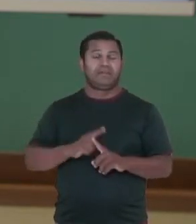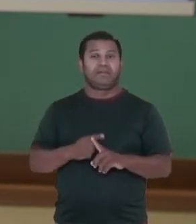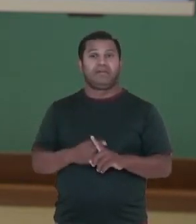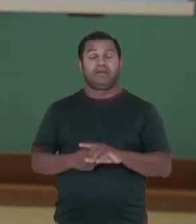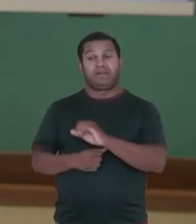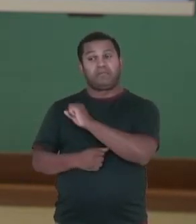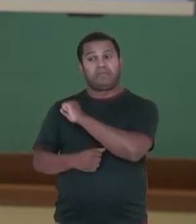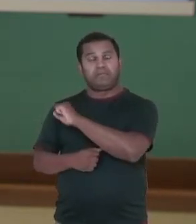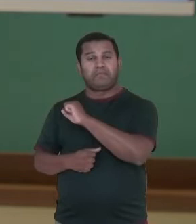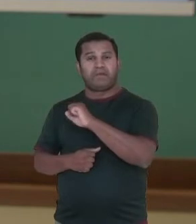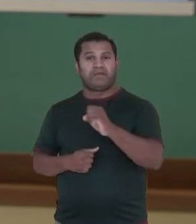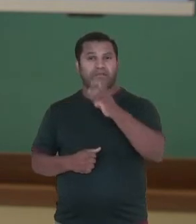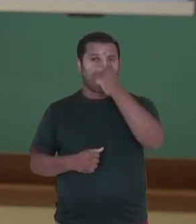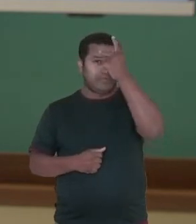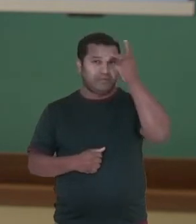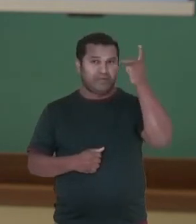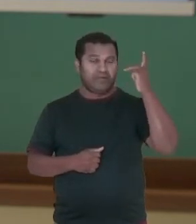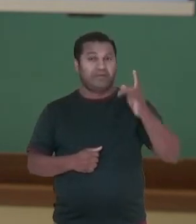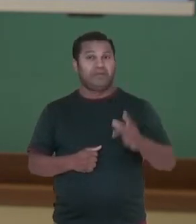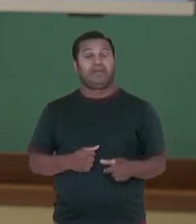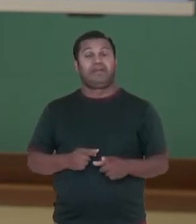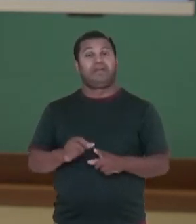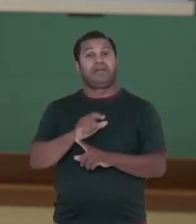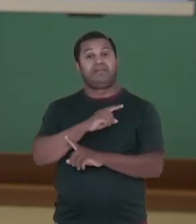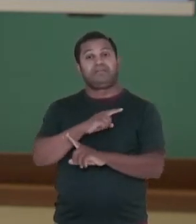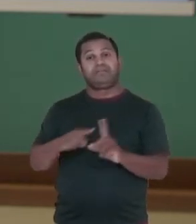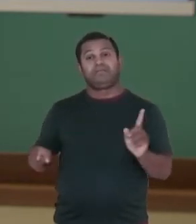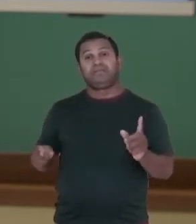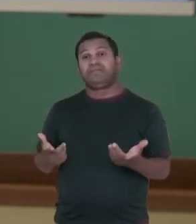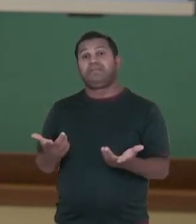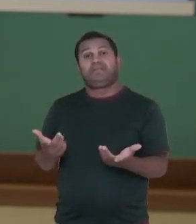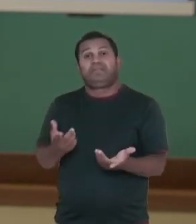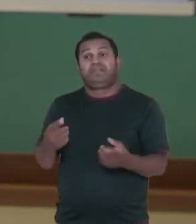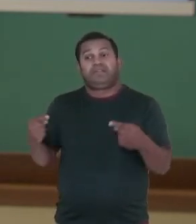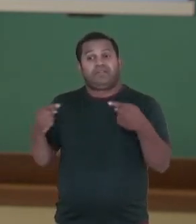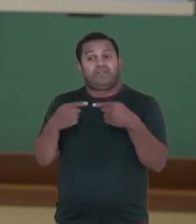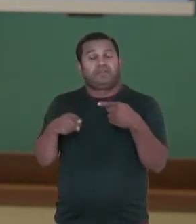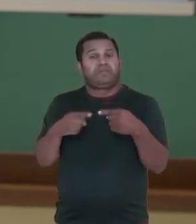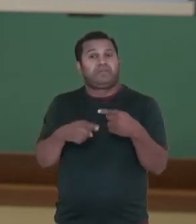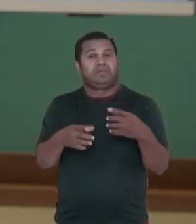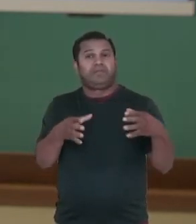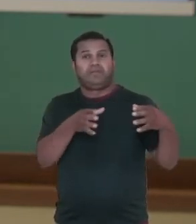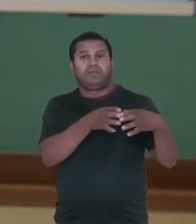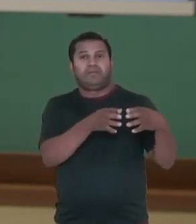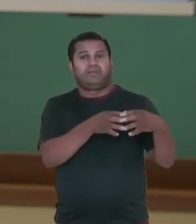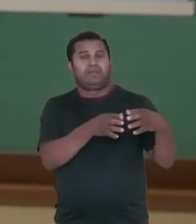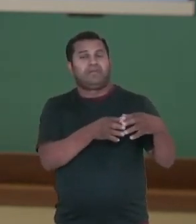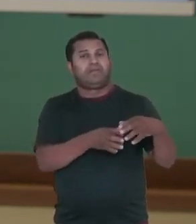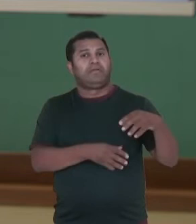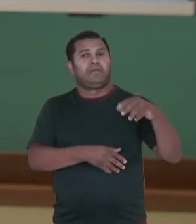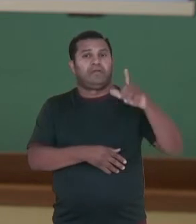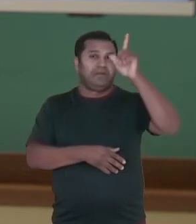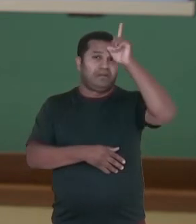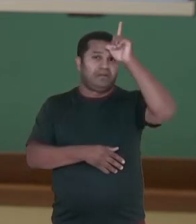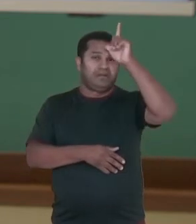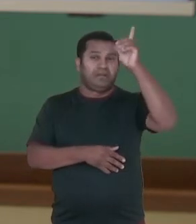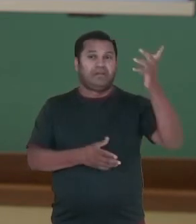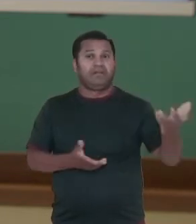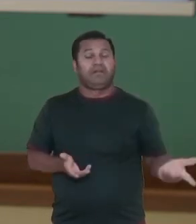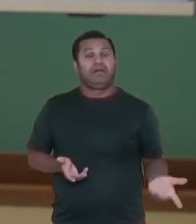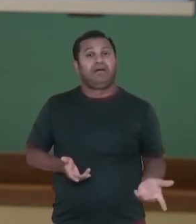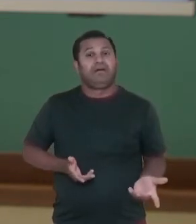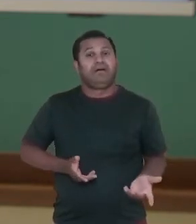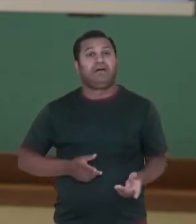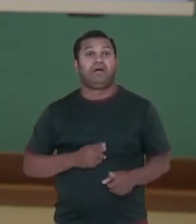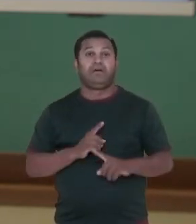indivíduos que eram impuros ou então eliminação daquele determinado indivíduo porque não era uma característica que eu considerava